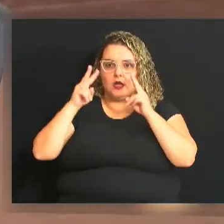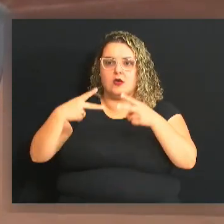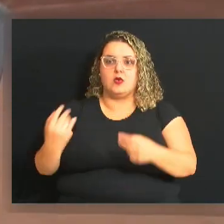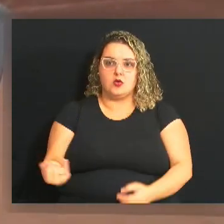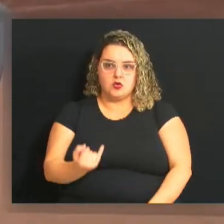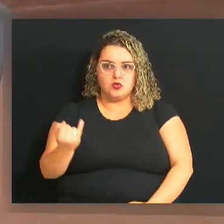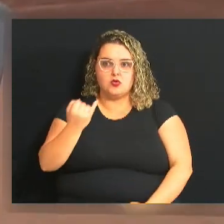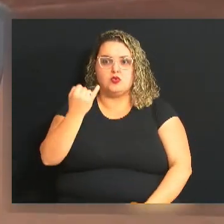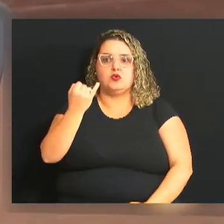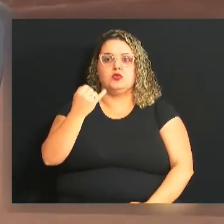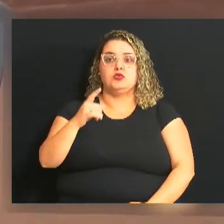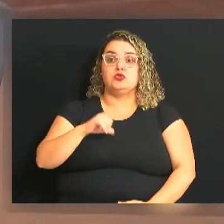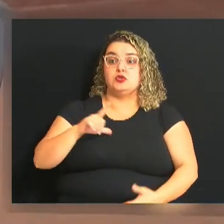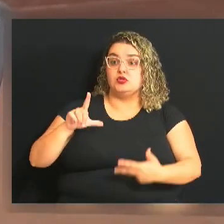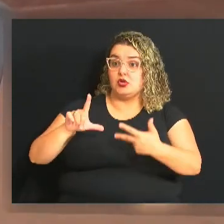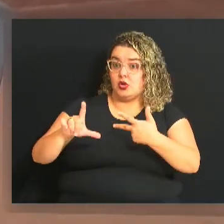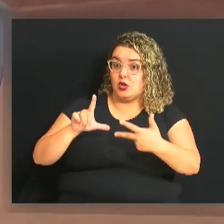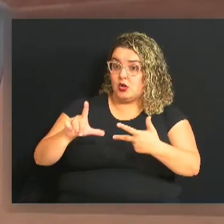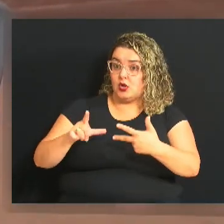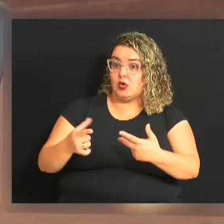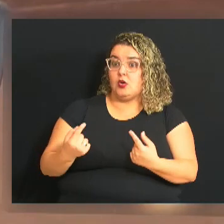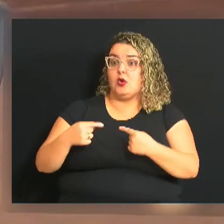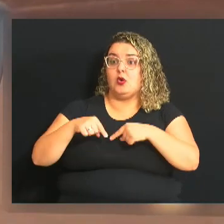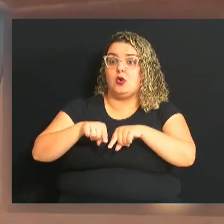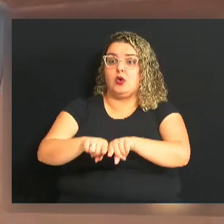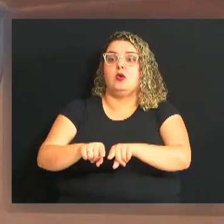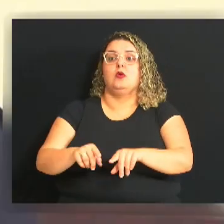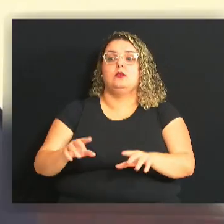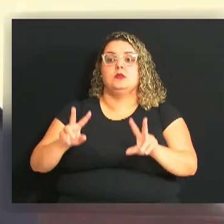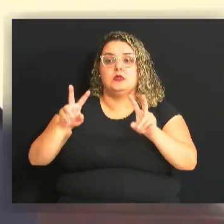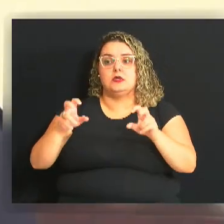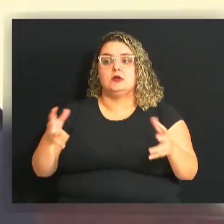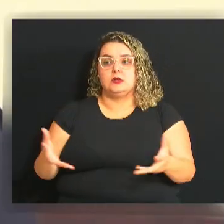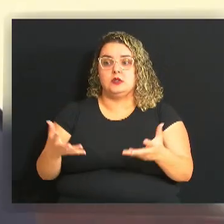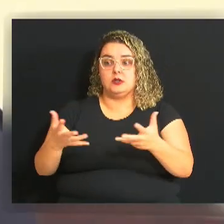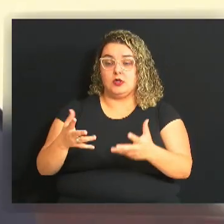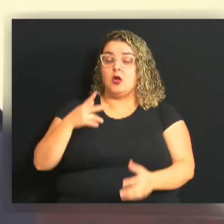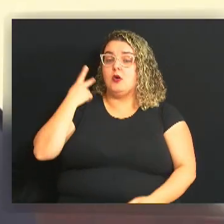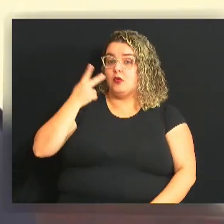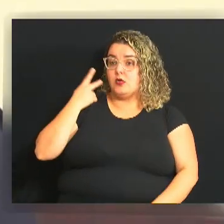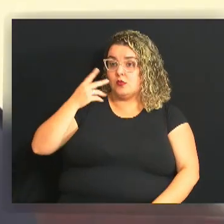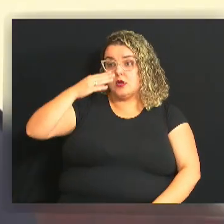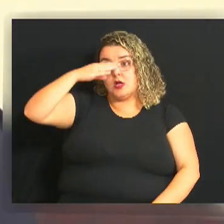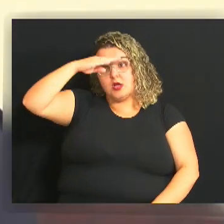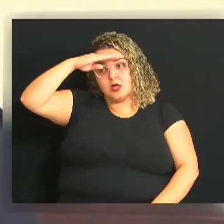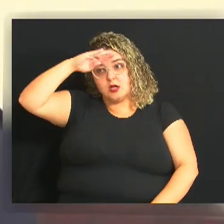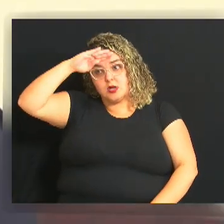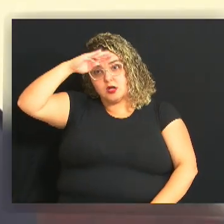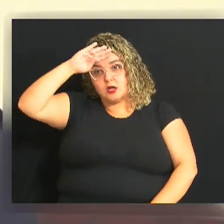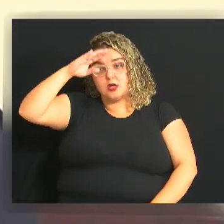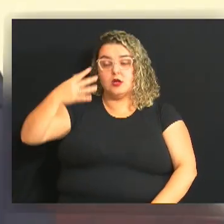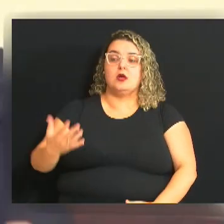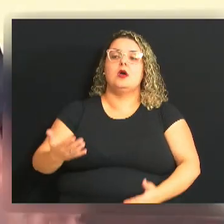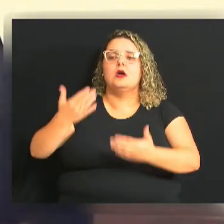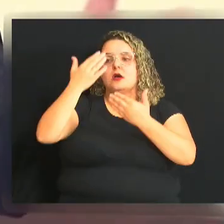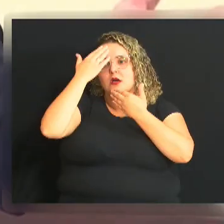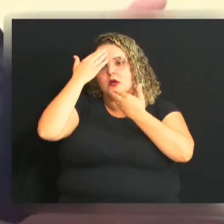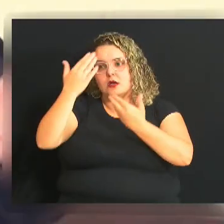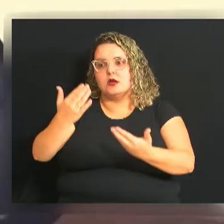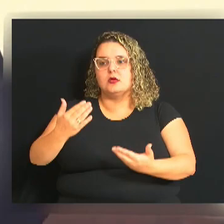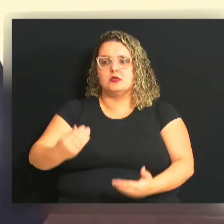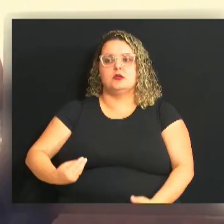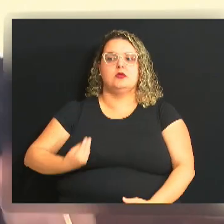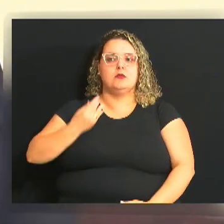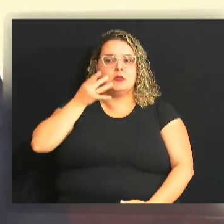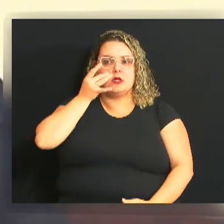o Legislativo como parceiro nessa causa. O parlamentar Marcelo da Farmácia agradeceu a presença dos